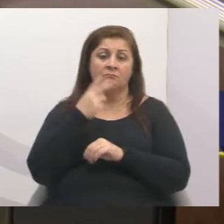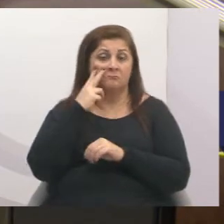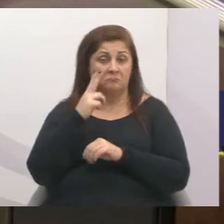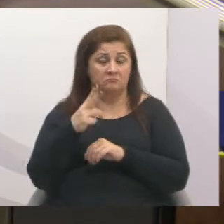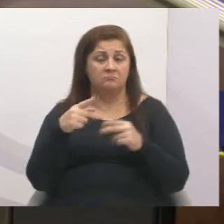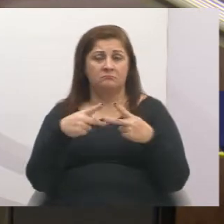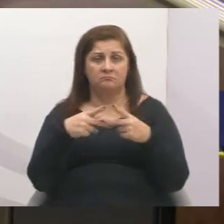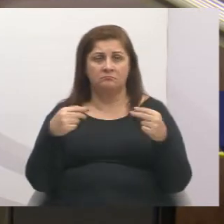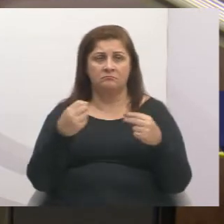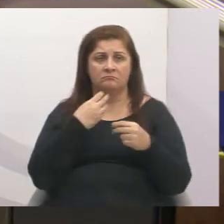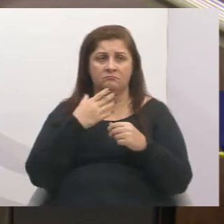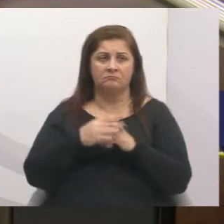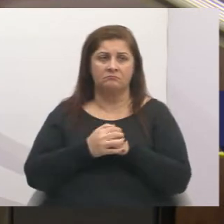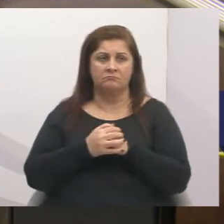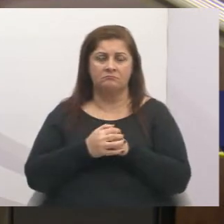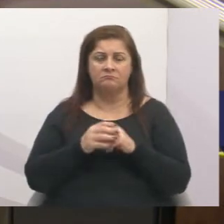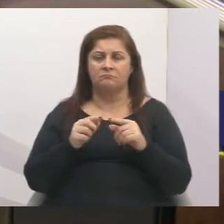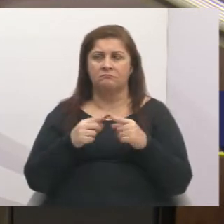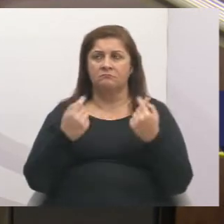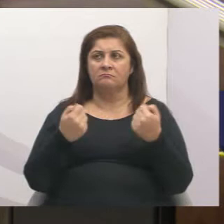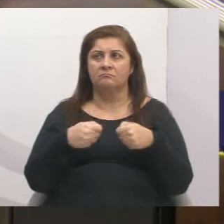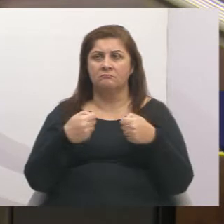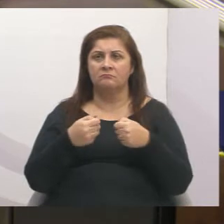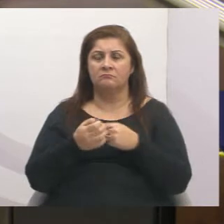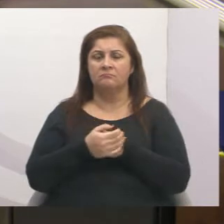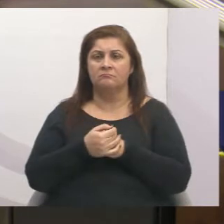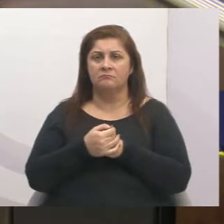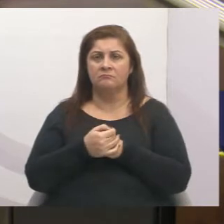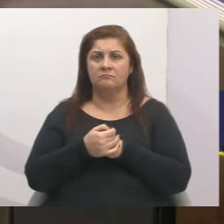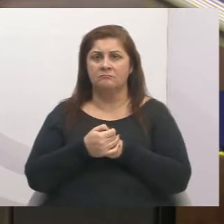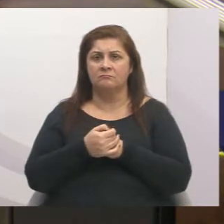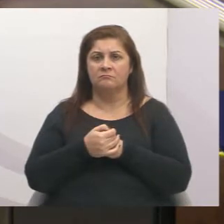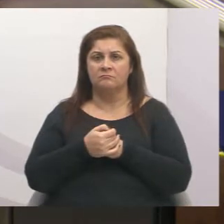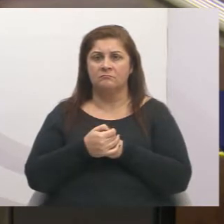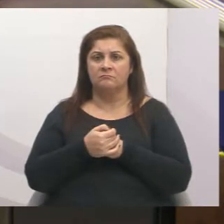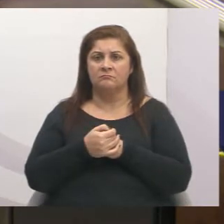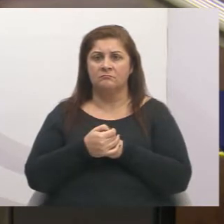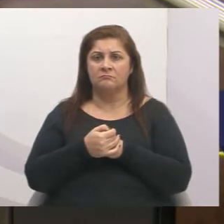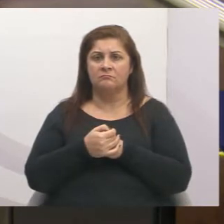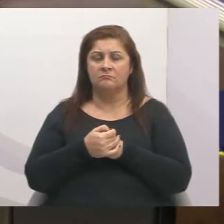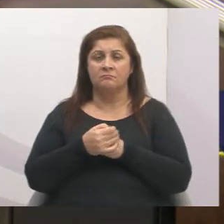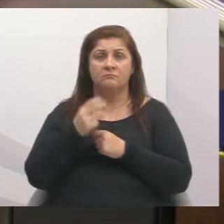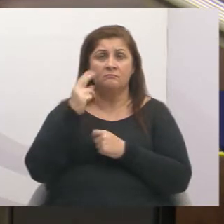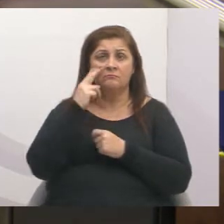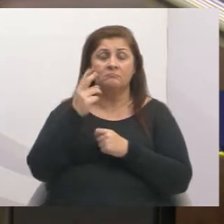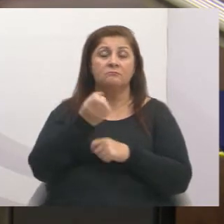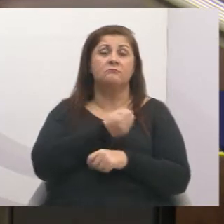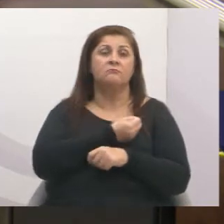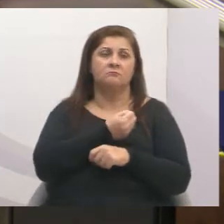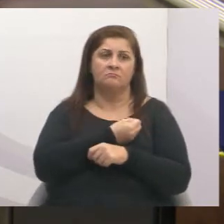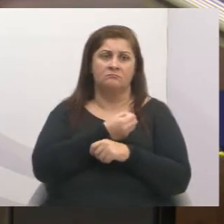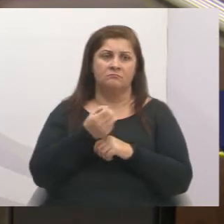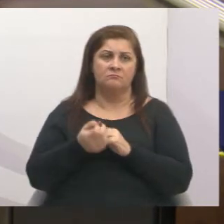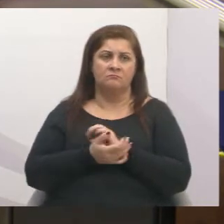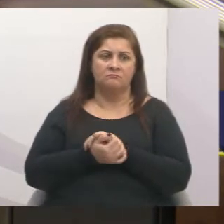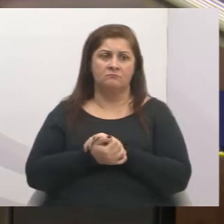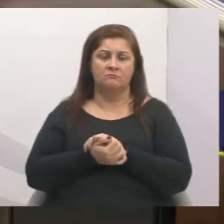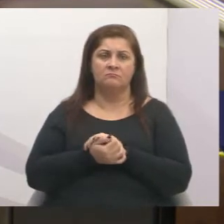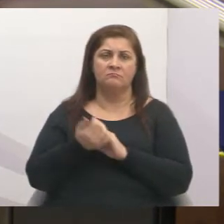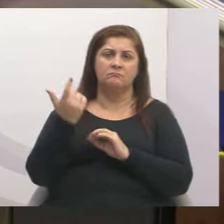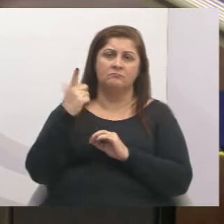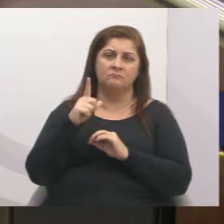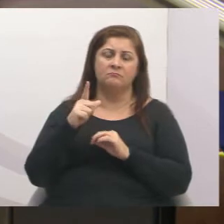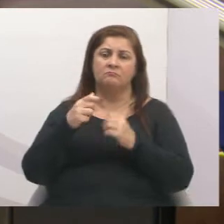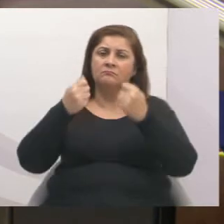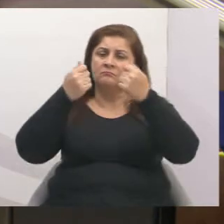boas aí, mas precisam, sabe, ser acompanhadas dos números, para poder estender um